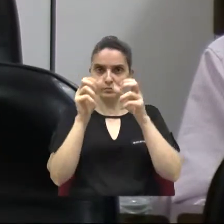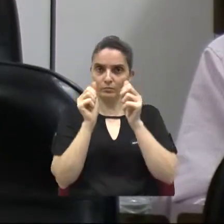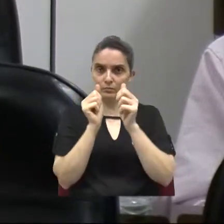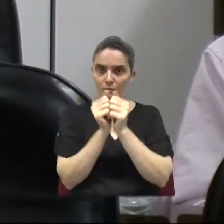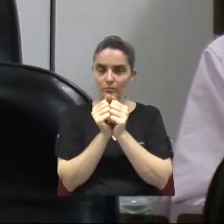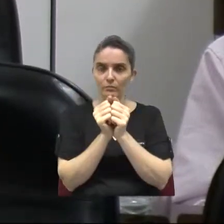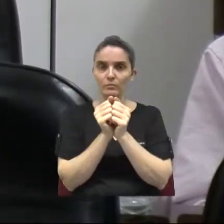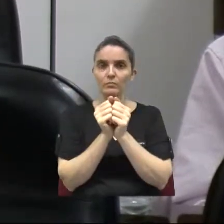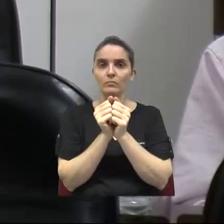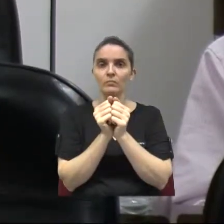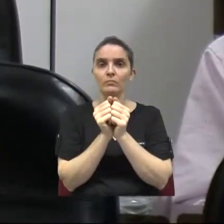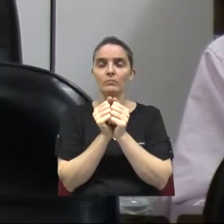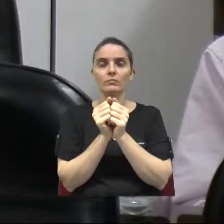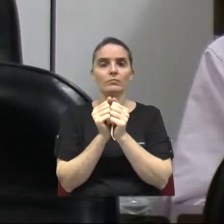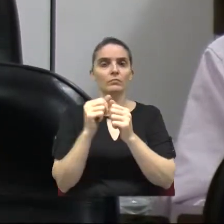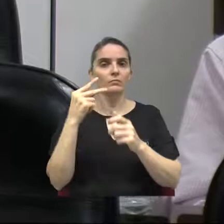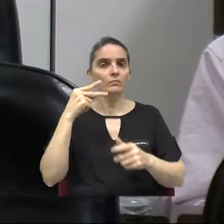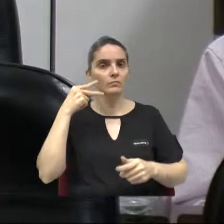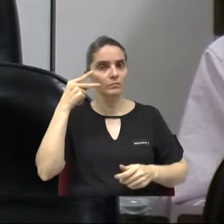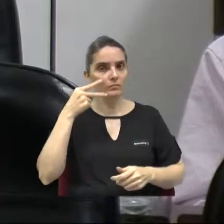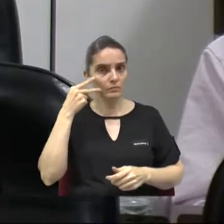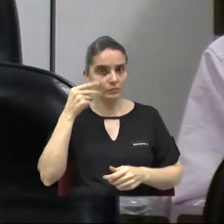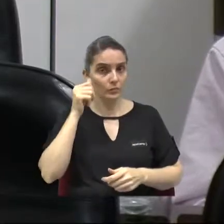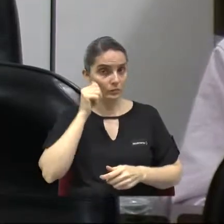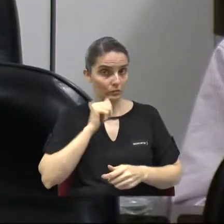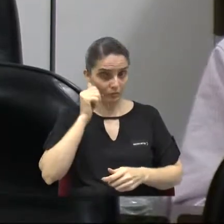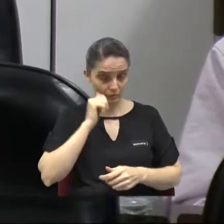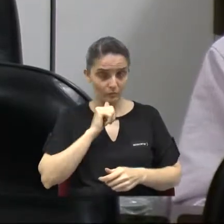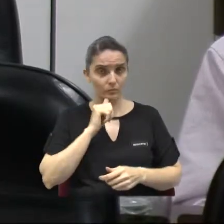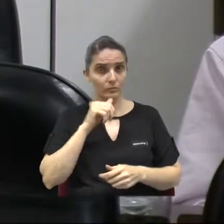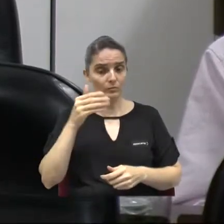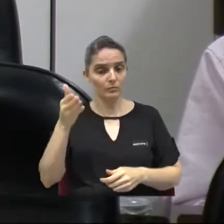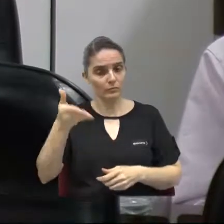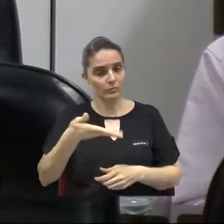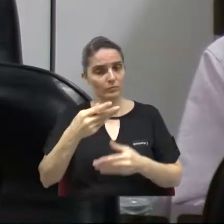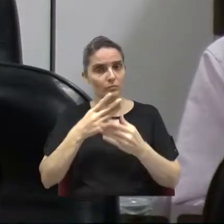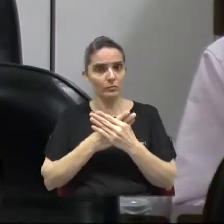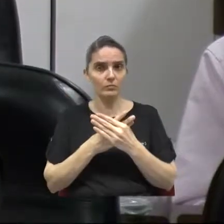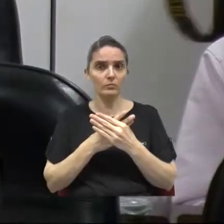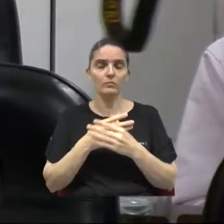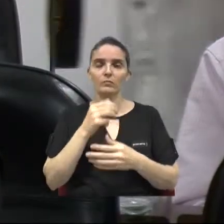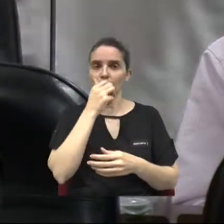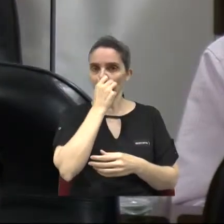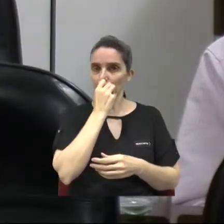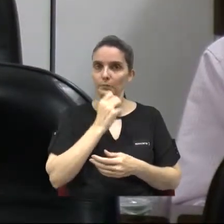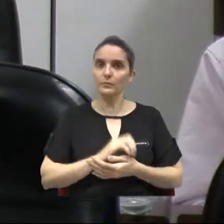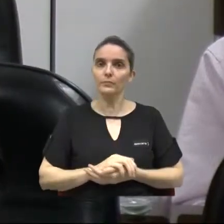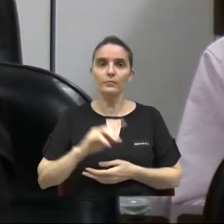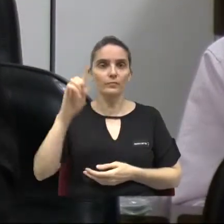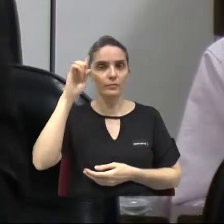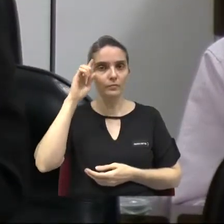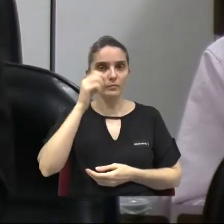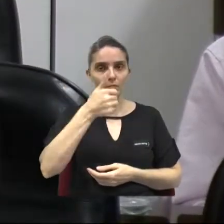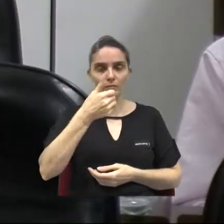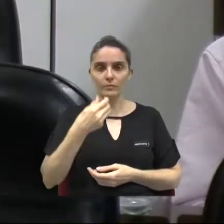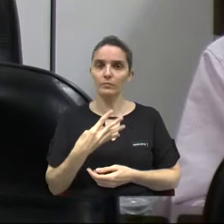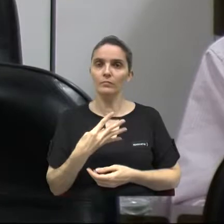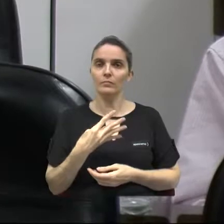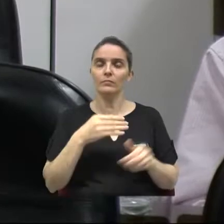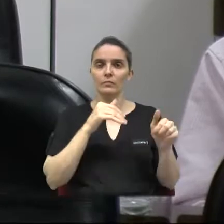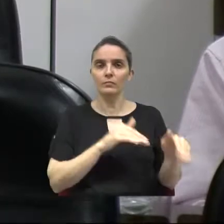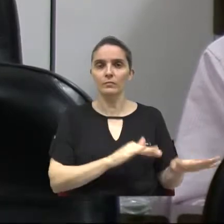com as vereadoras também desta casa. No dia 14 de setembro, a